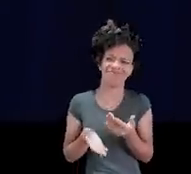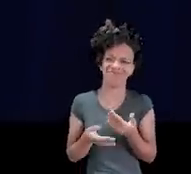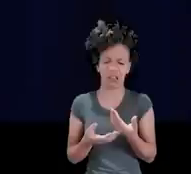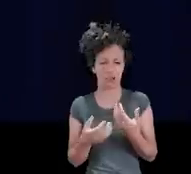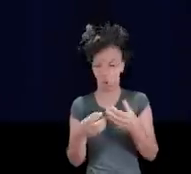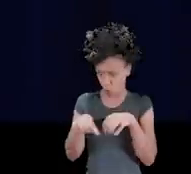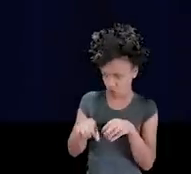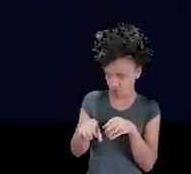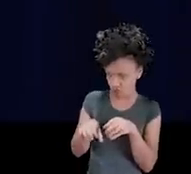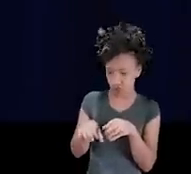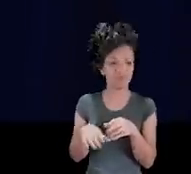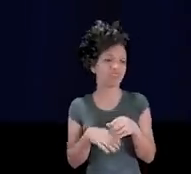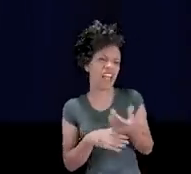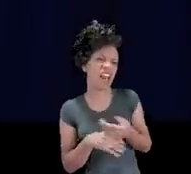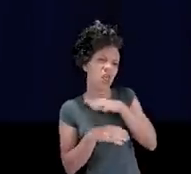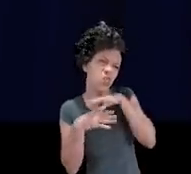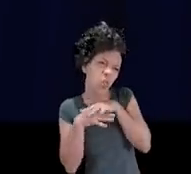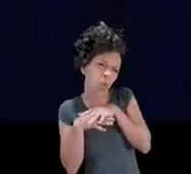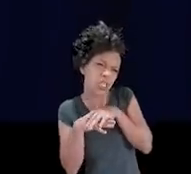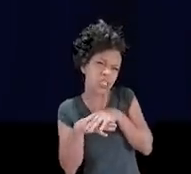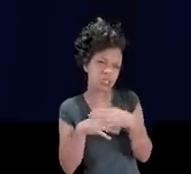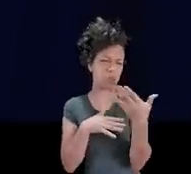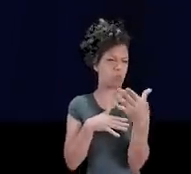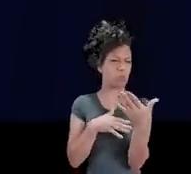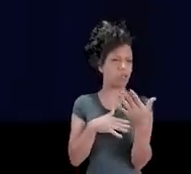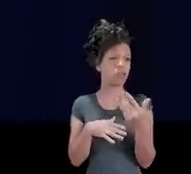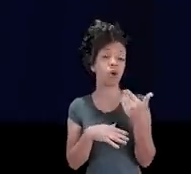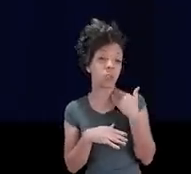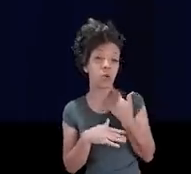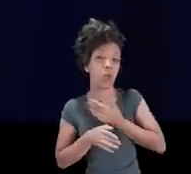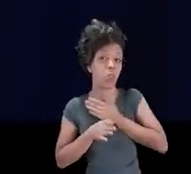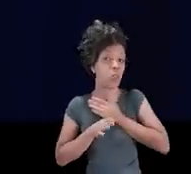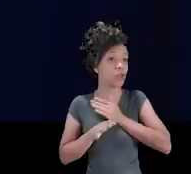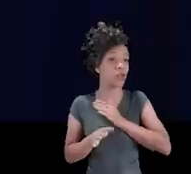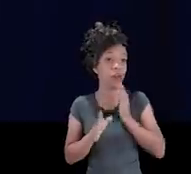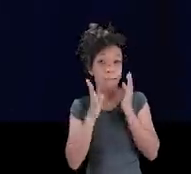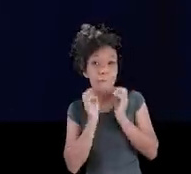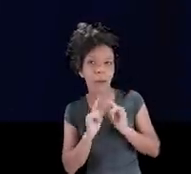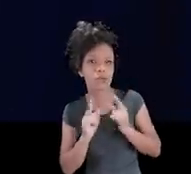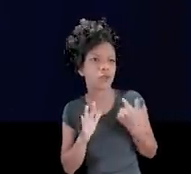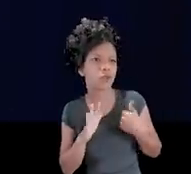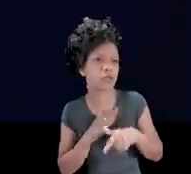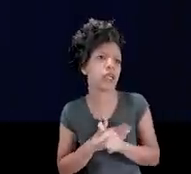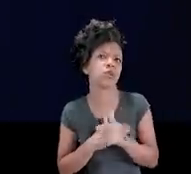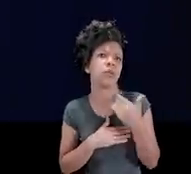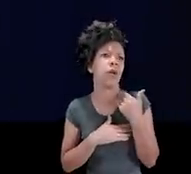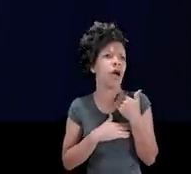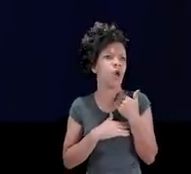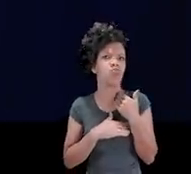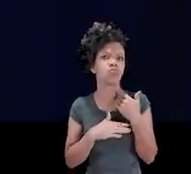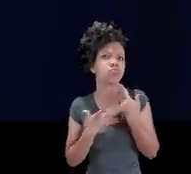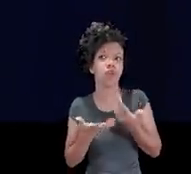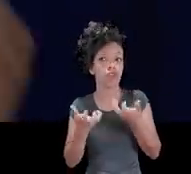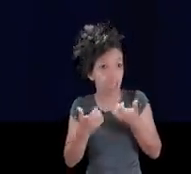doente na minha percepção, dava um aspecto meio doente. Então no banco não podia ter barba. Quando eu saí do banco, cara, eu já queria ser careca há um